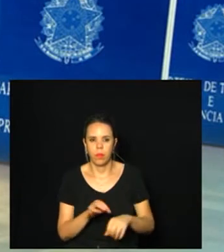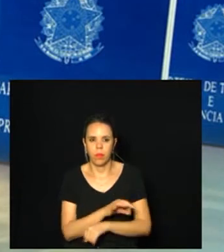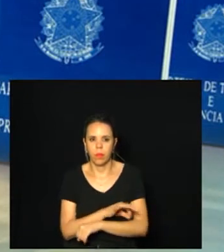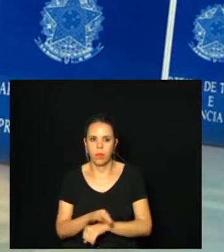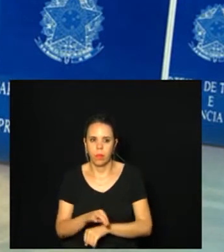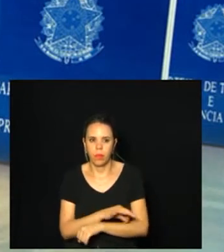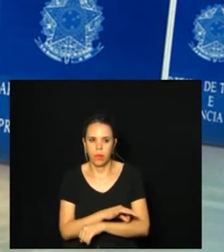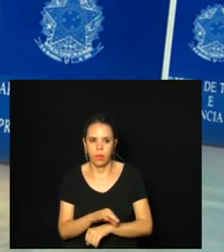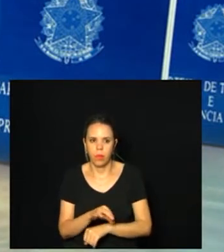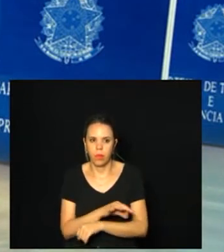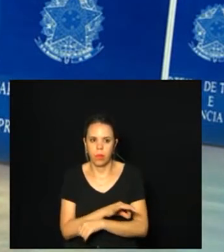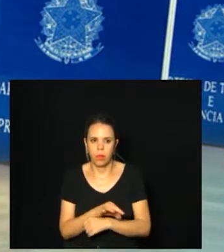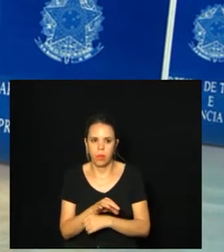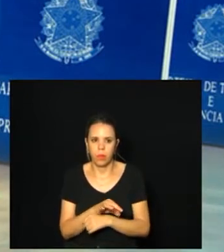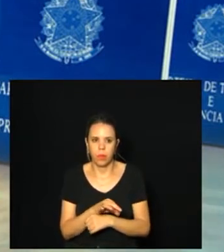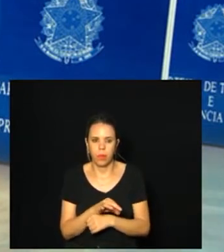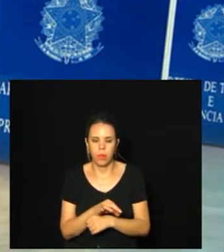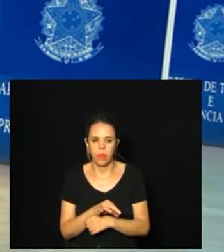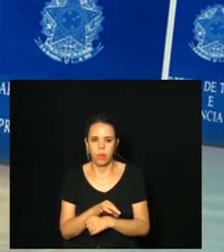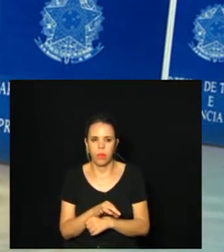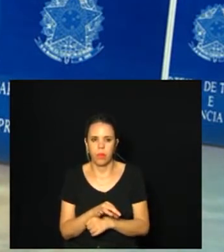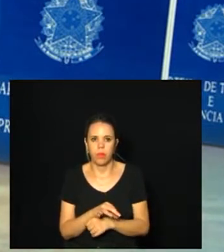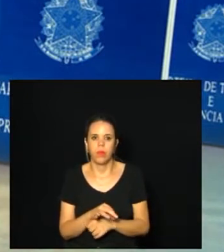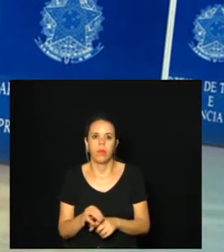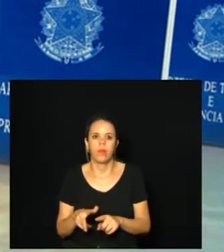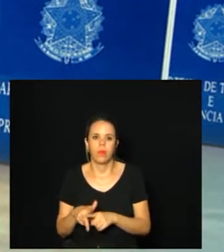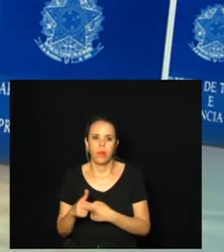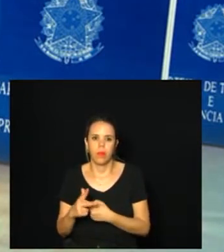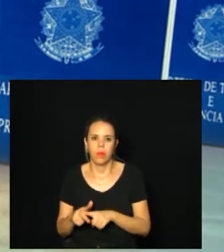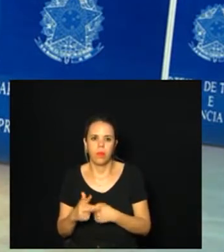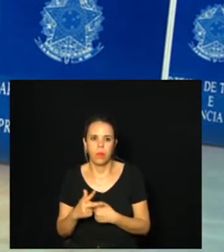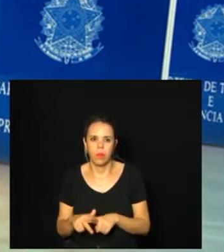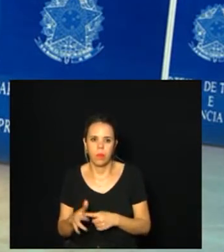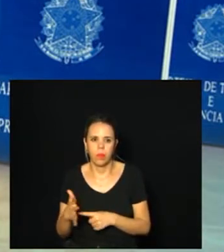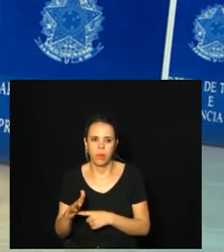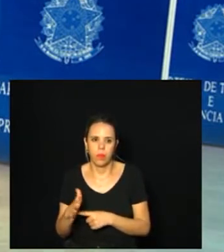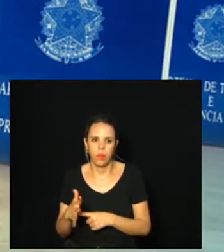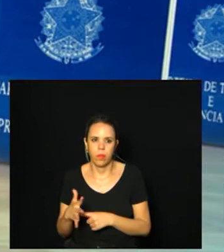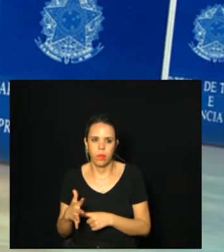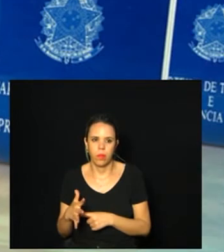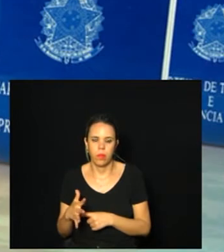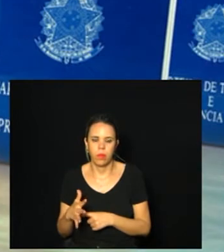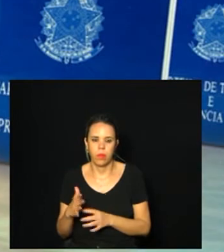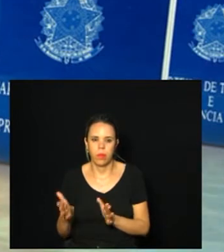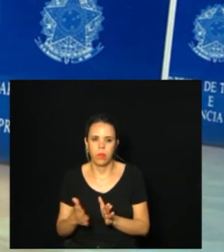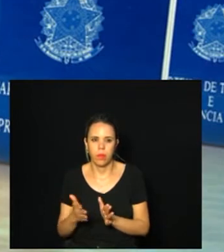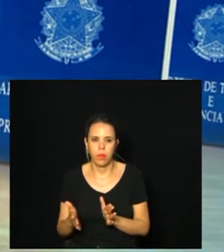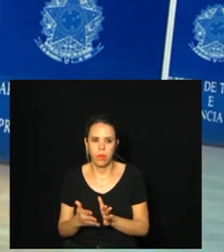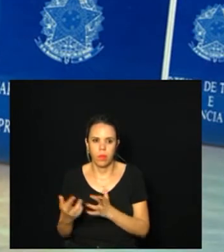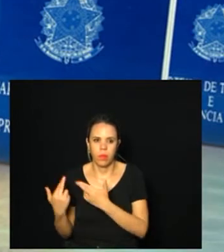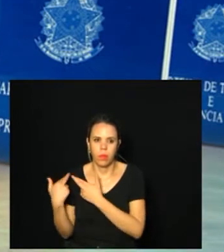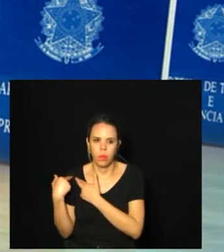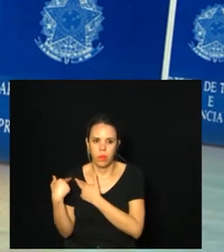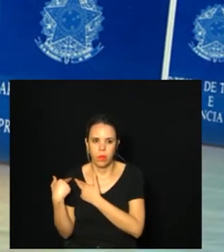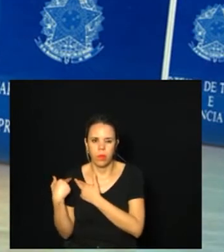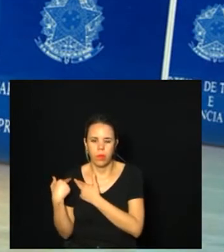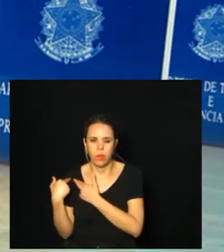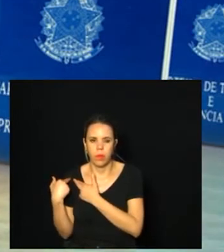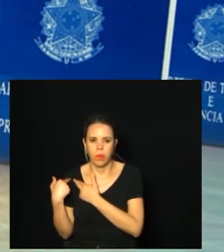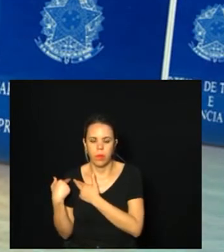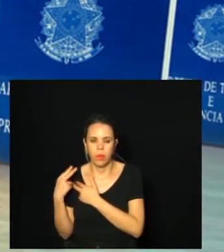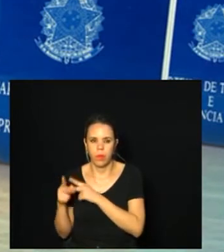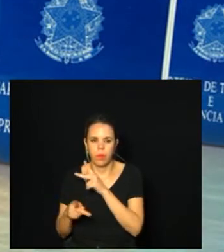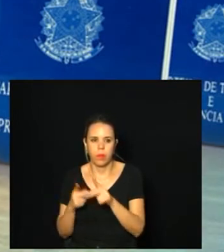de arquitetura, operador de torno e centro de usinagem, encarregado de produção. Detalhes o